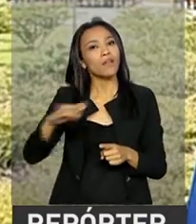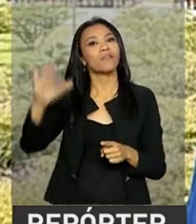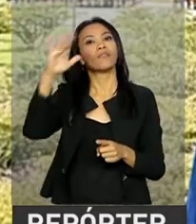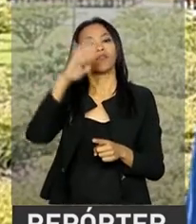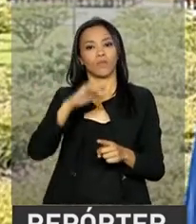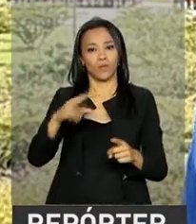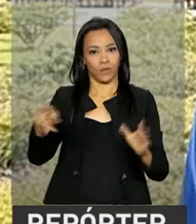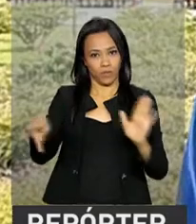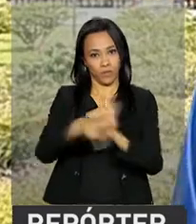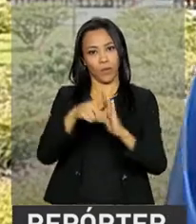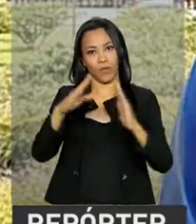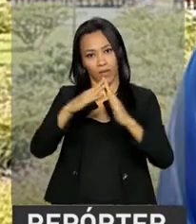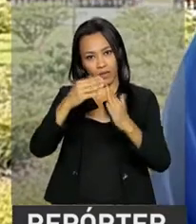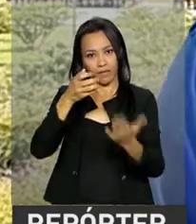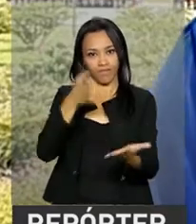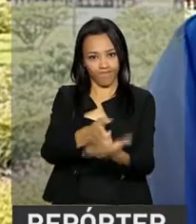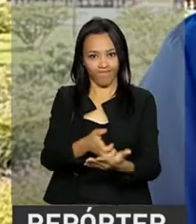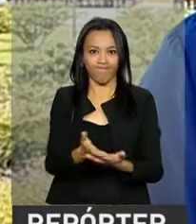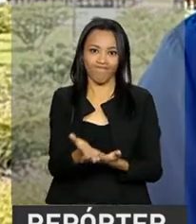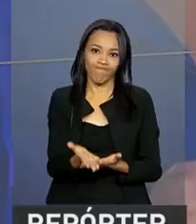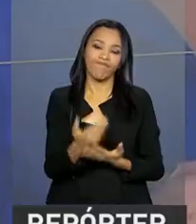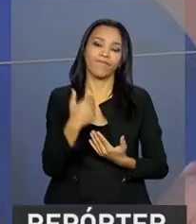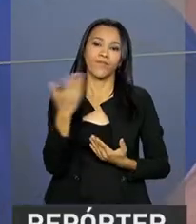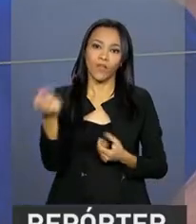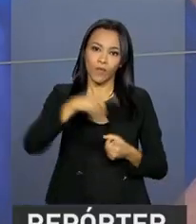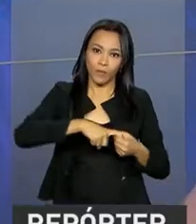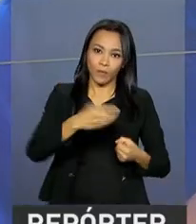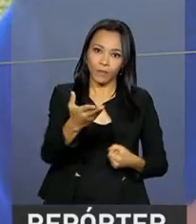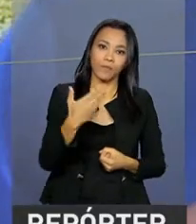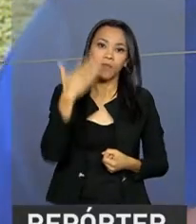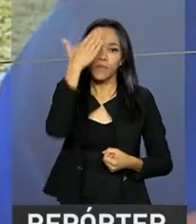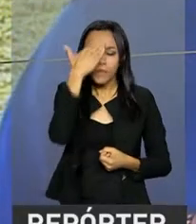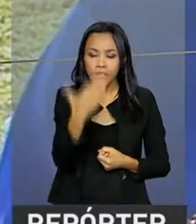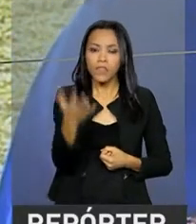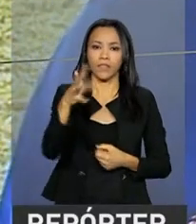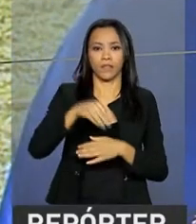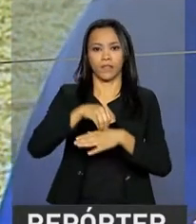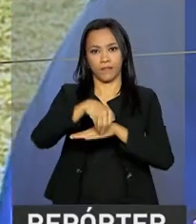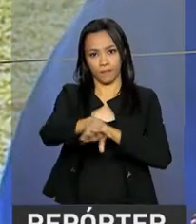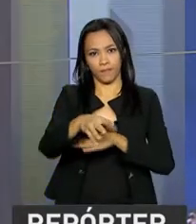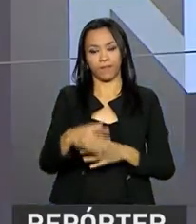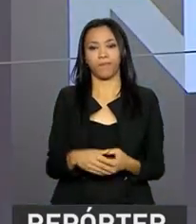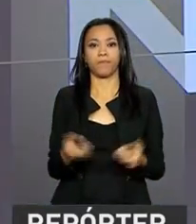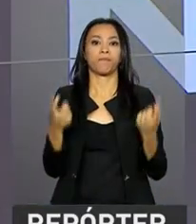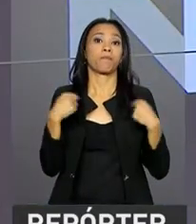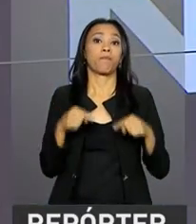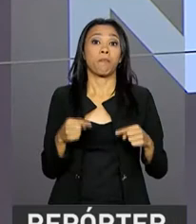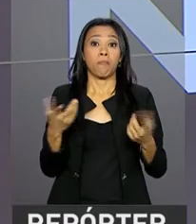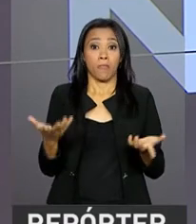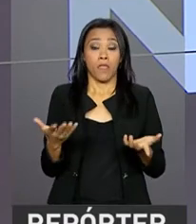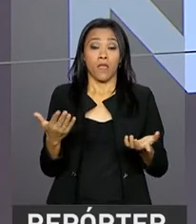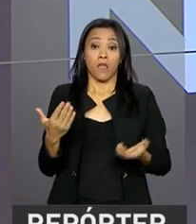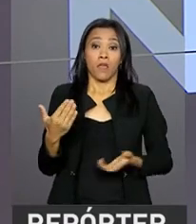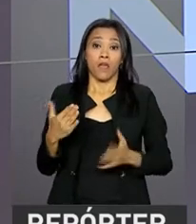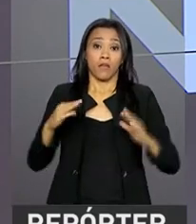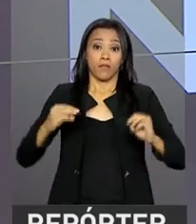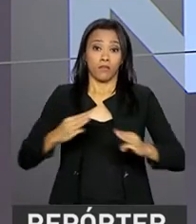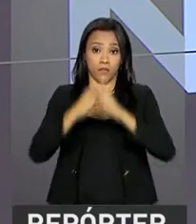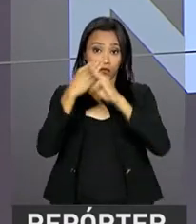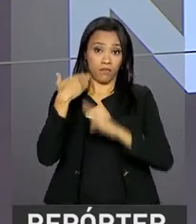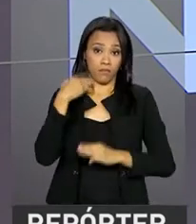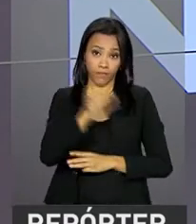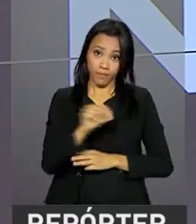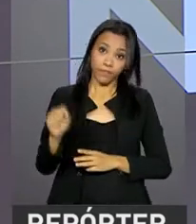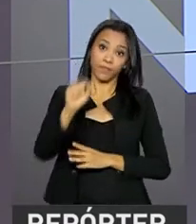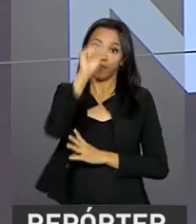do imóvel próprio o pacová setembro para queimar obrigado pelas suas informações e olha as agências da caixa econômica federal de todo